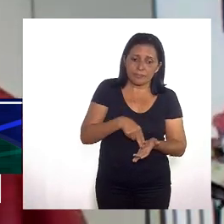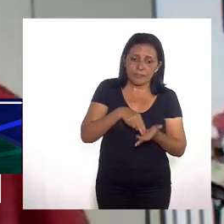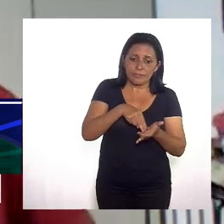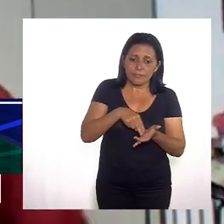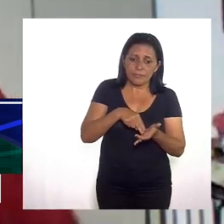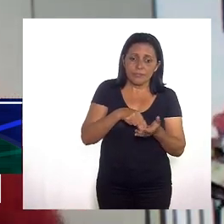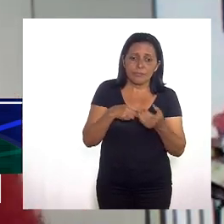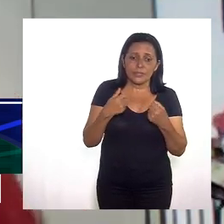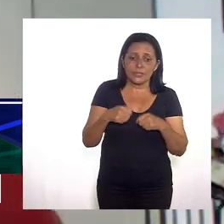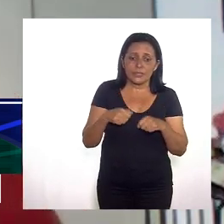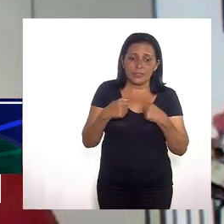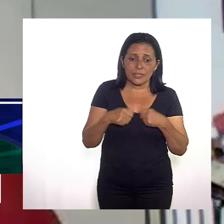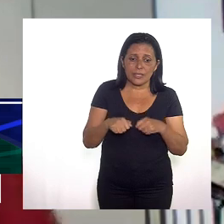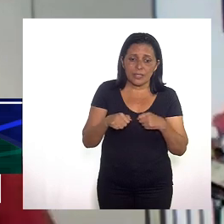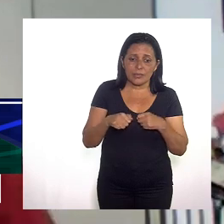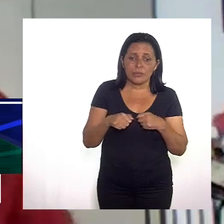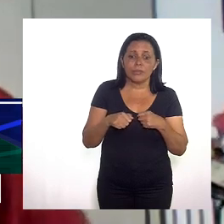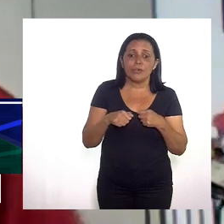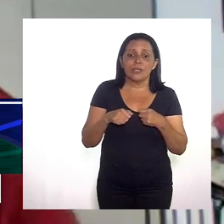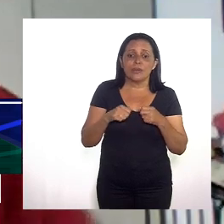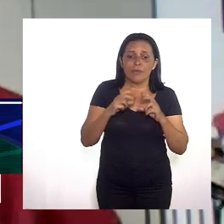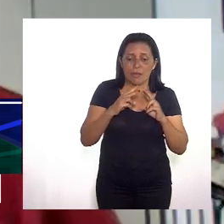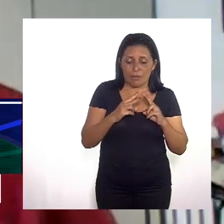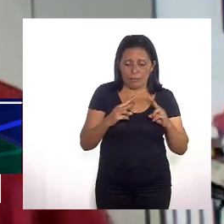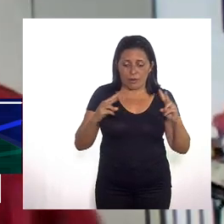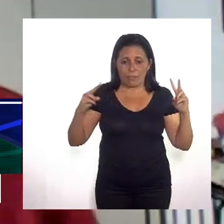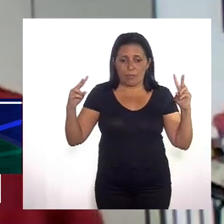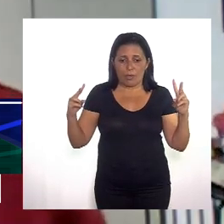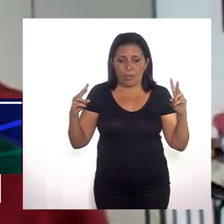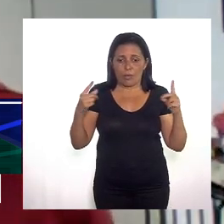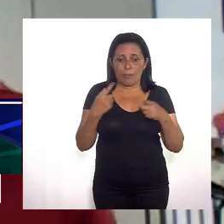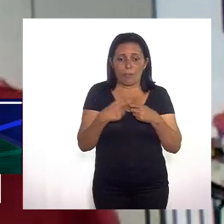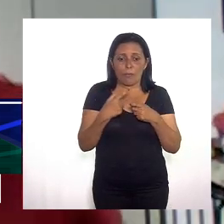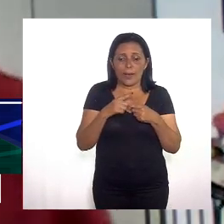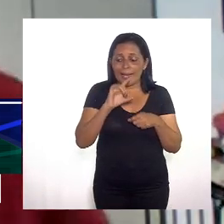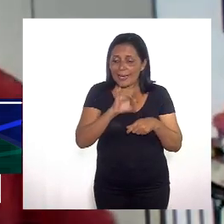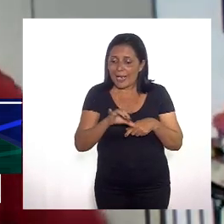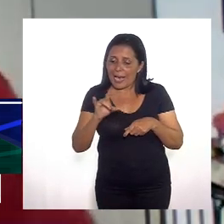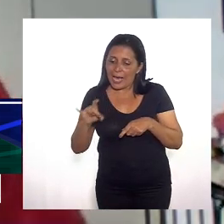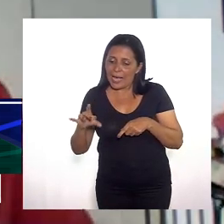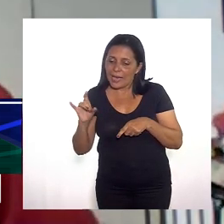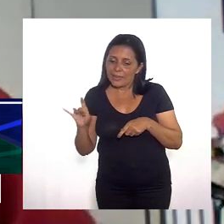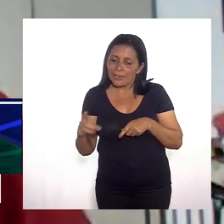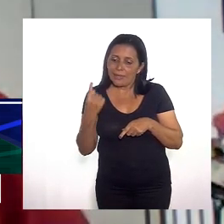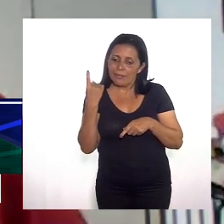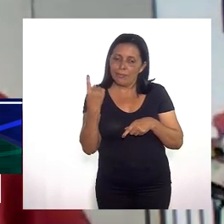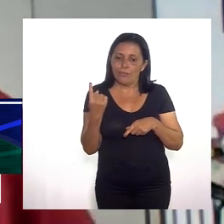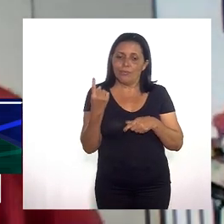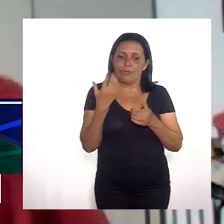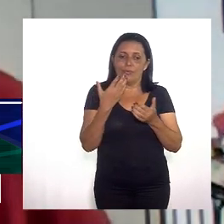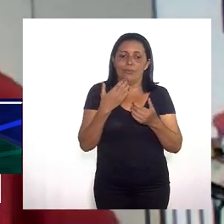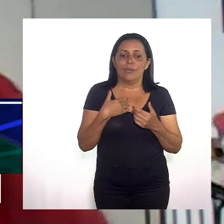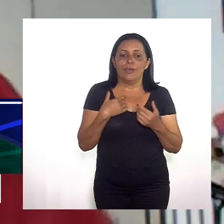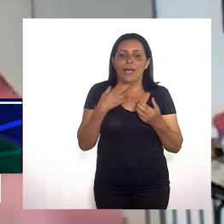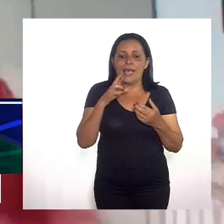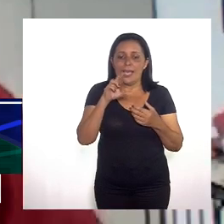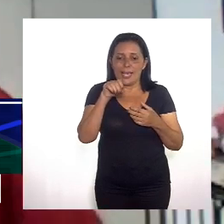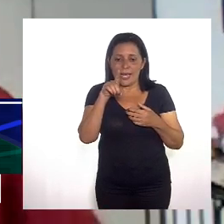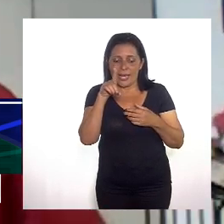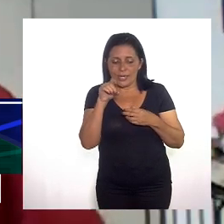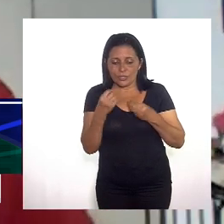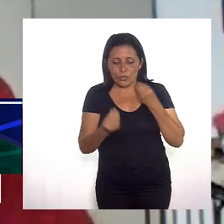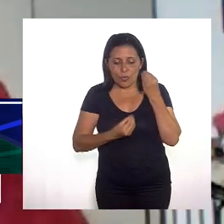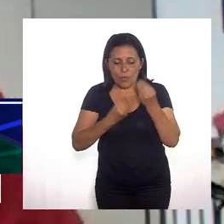remotas e vão acabar ficando sem recesso, porque cada rede vai ter um recesso num momento diferente. Então, a cobrança que a gente quer fazer, a gente sabe a situação